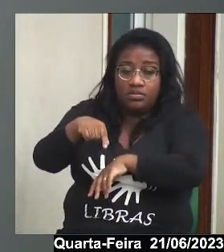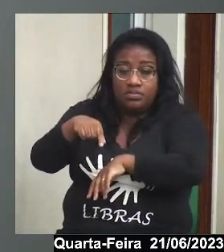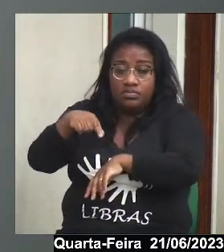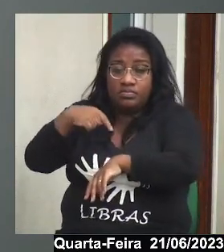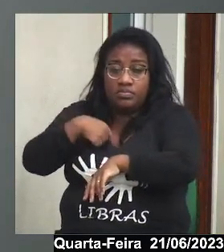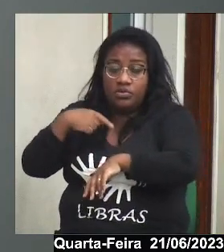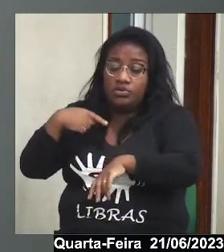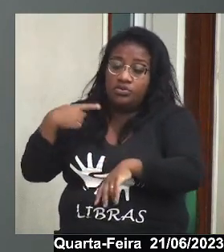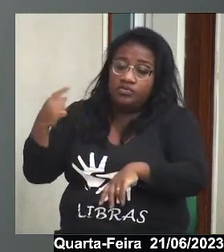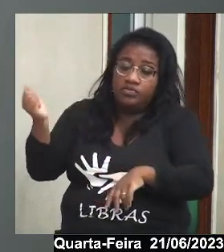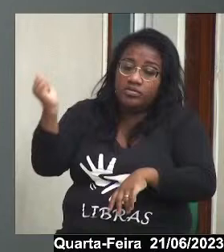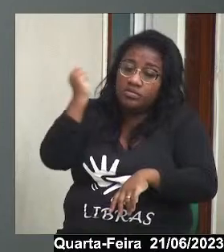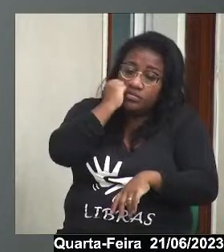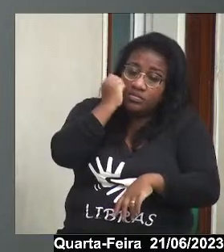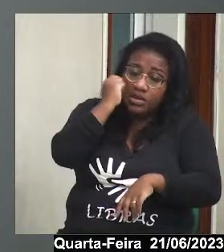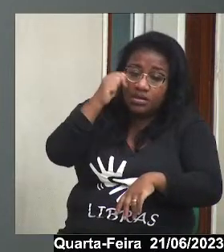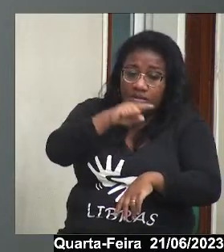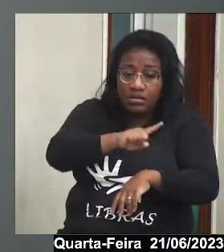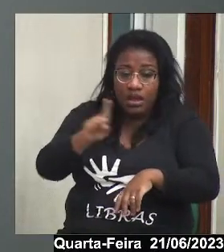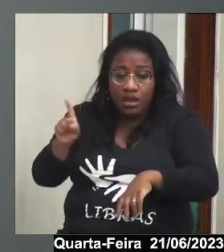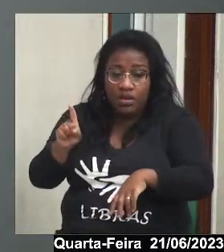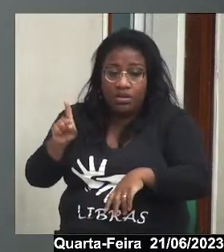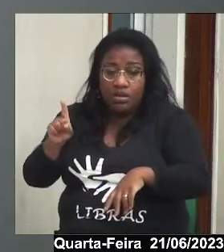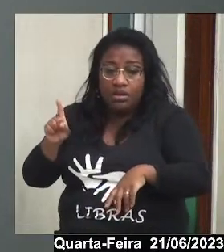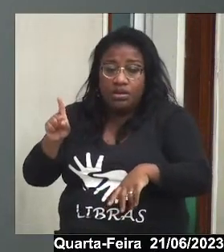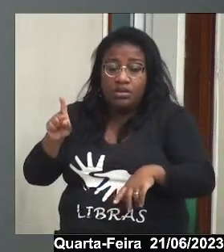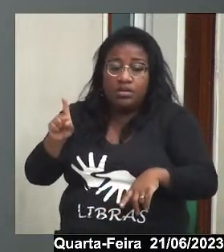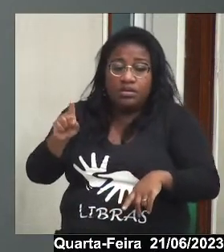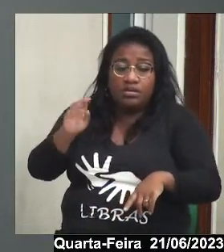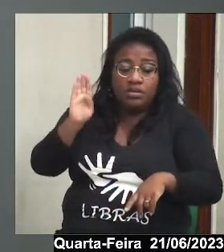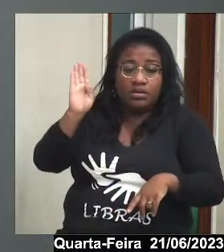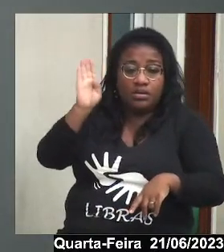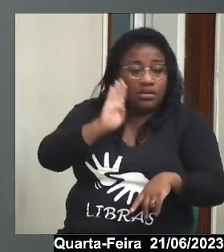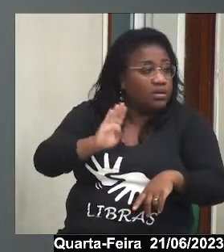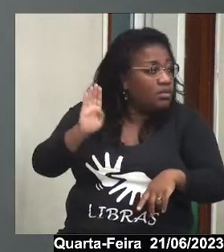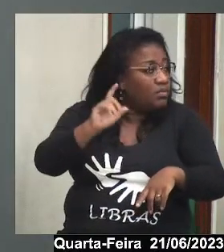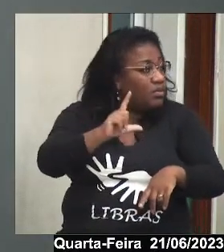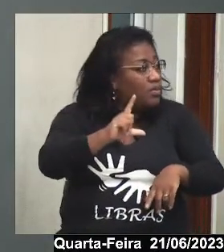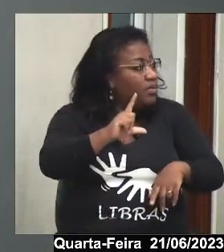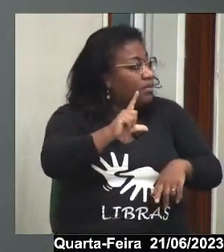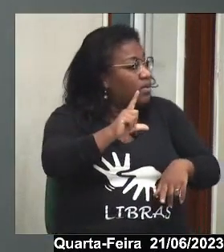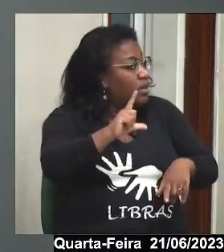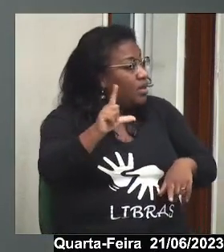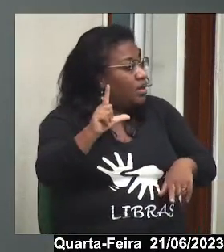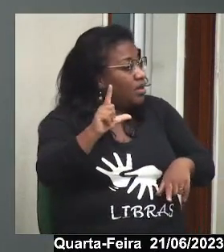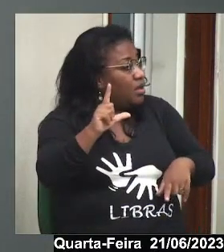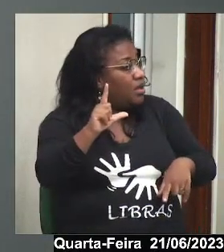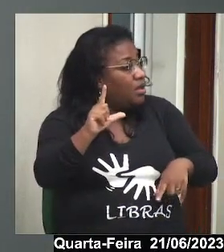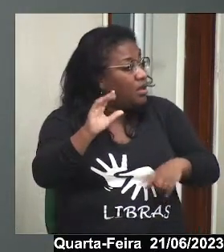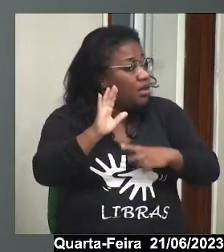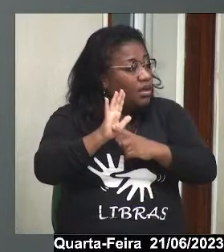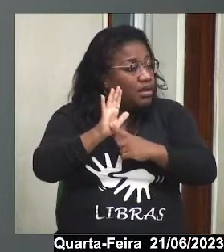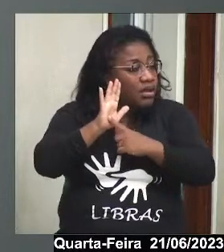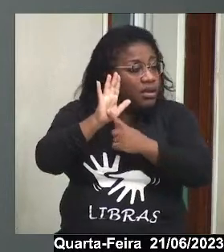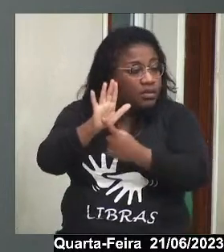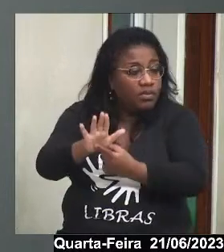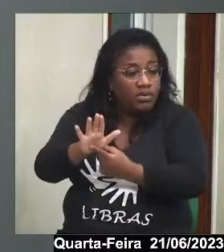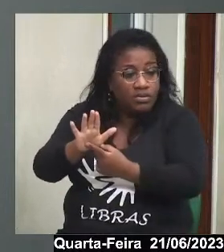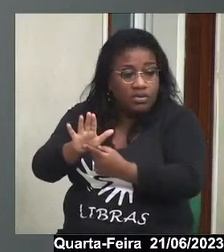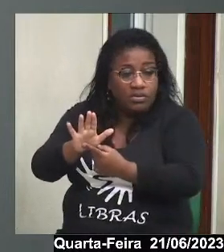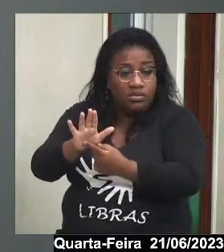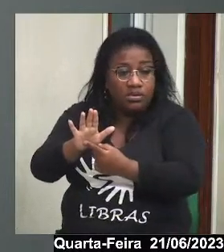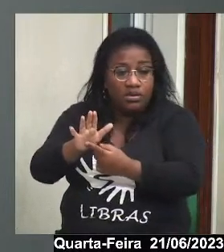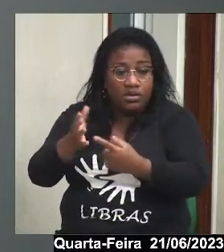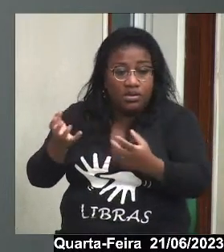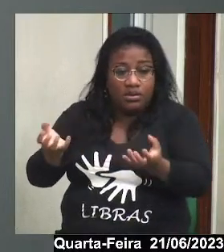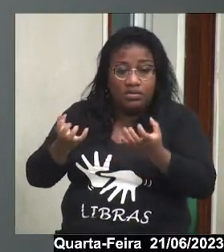nós não vamos fazer hipocrisia, tá? É como o vereador Bob Léo ali foi muito feliz de ter mostrado o vídeo. O vereador está